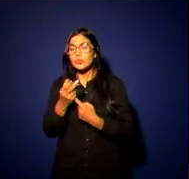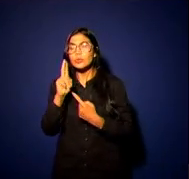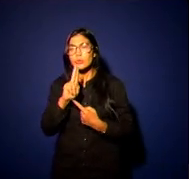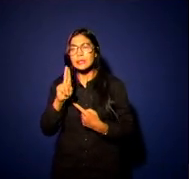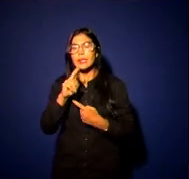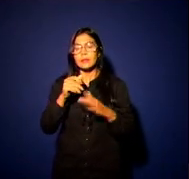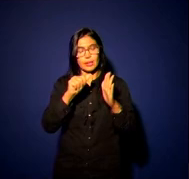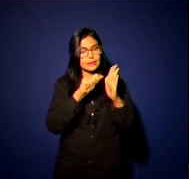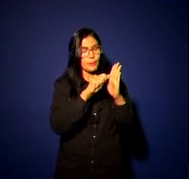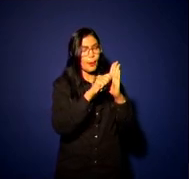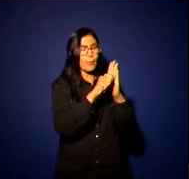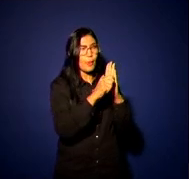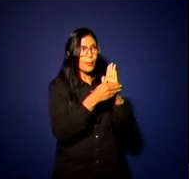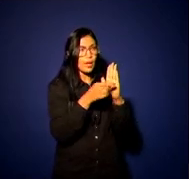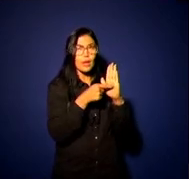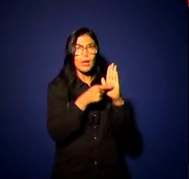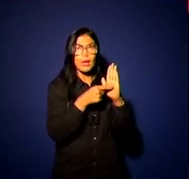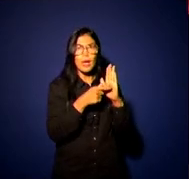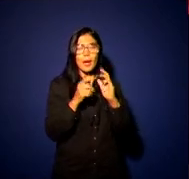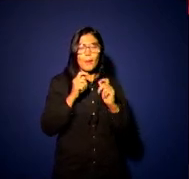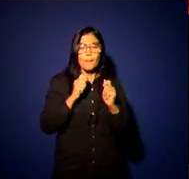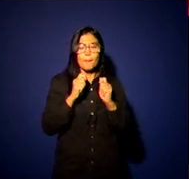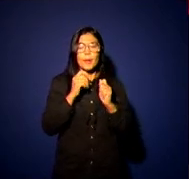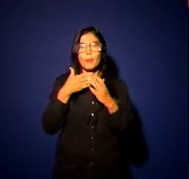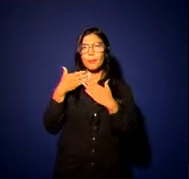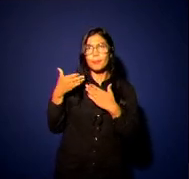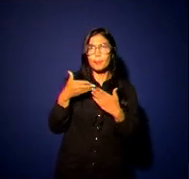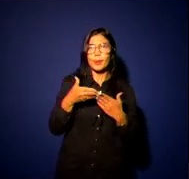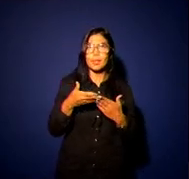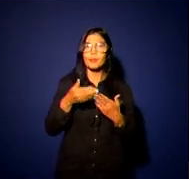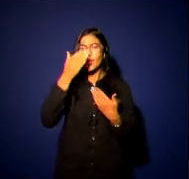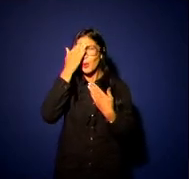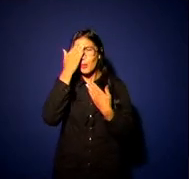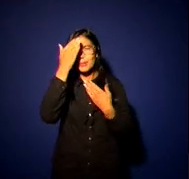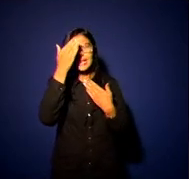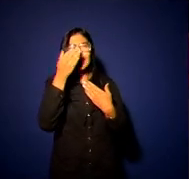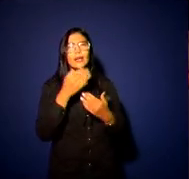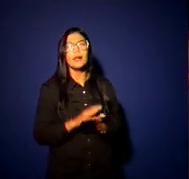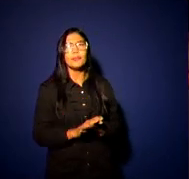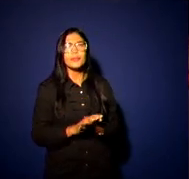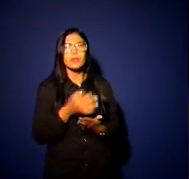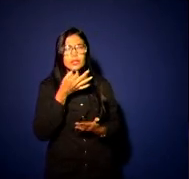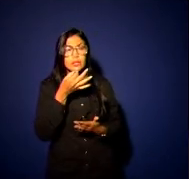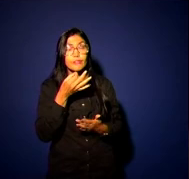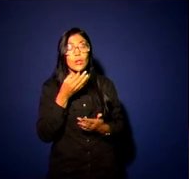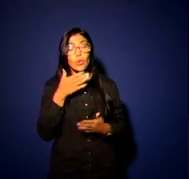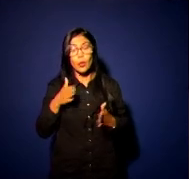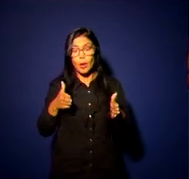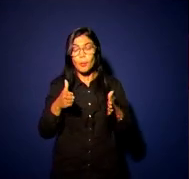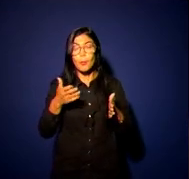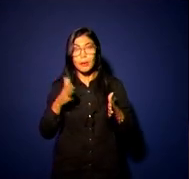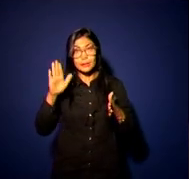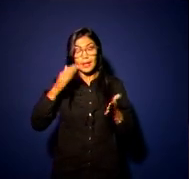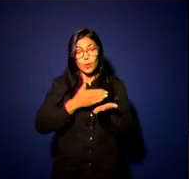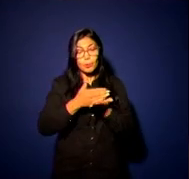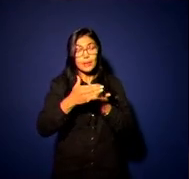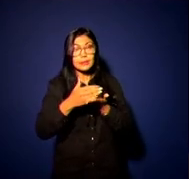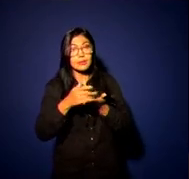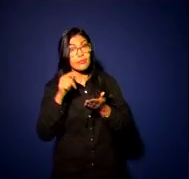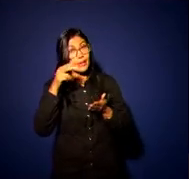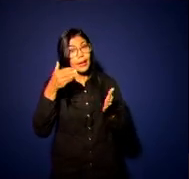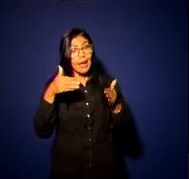agenda executiva Muito obrigado você comentou que o seu mandato ainda está no início ele vai até